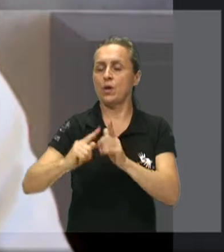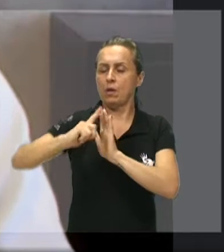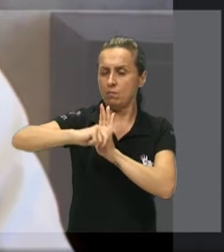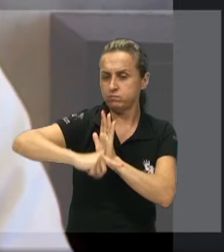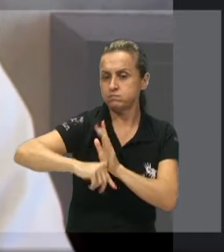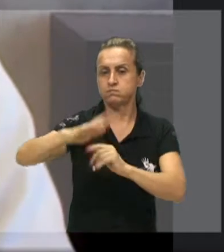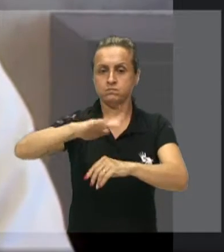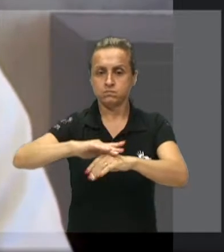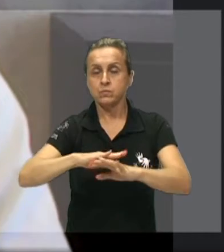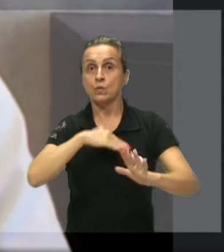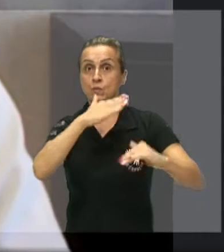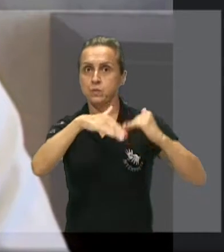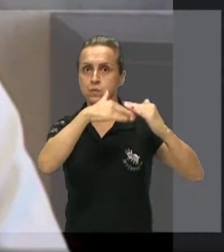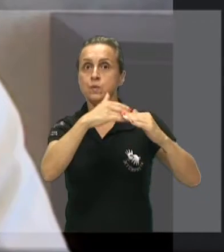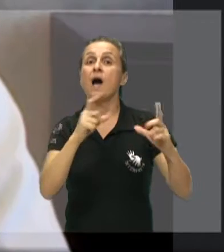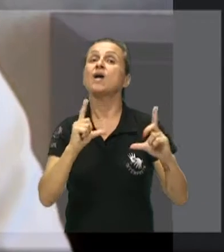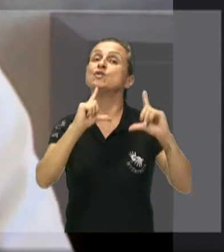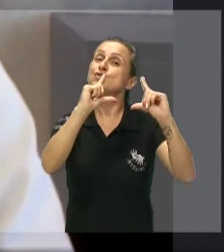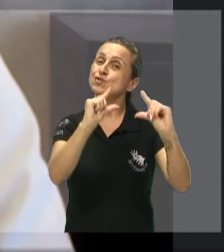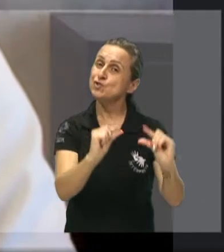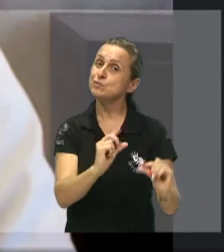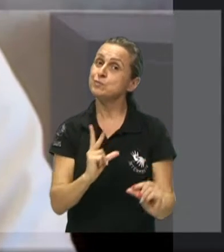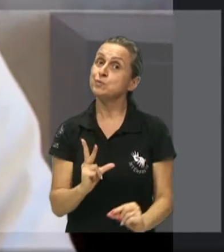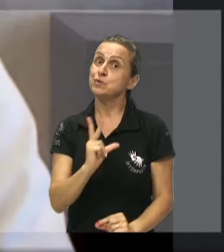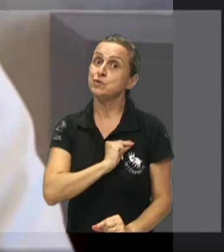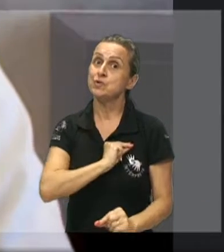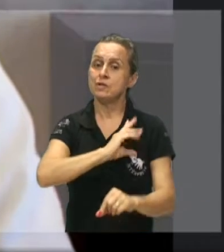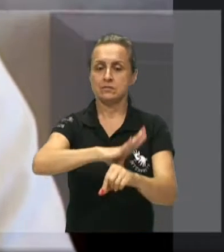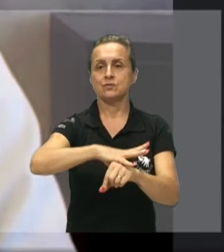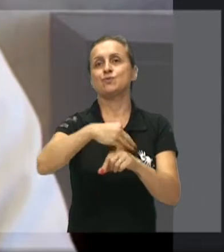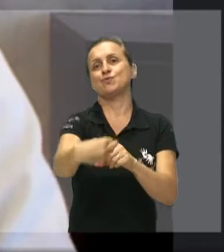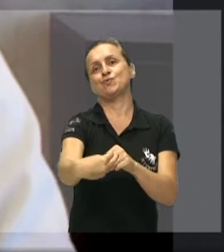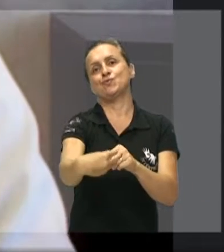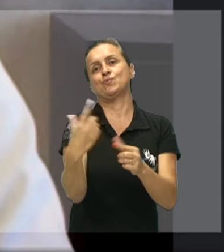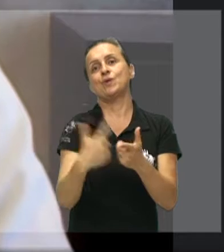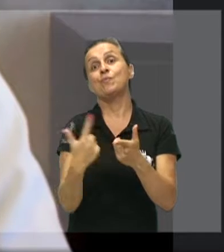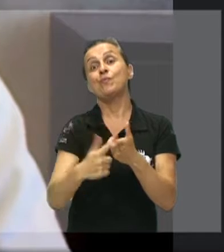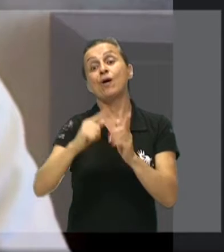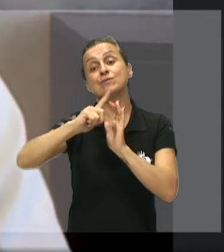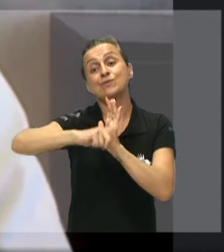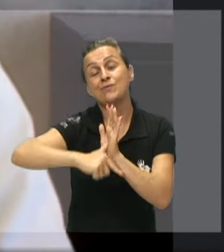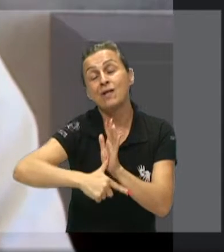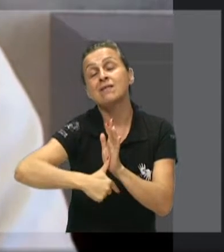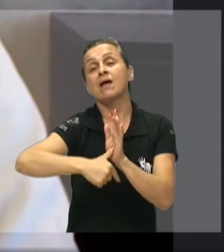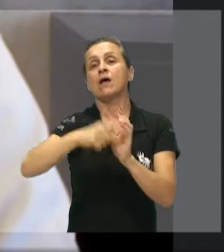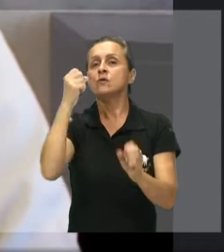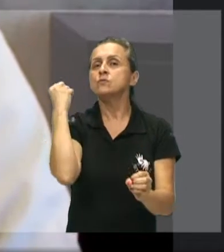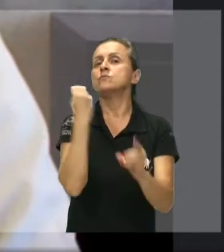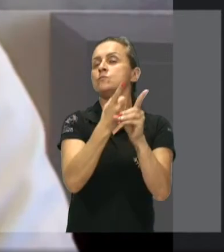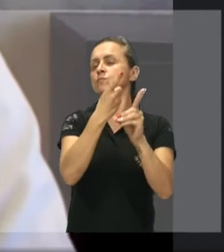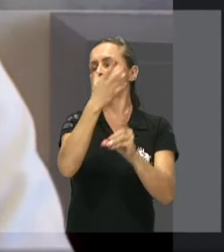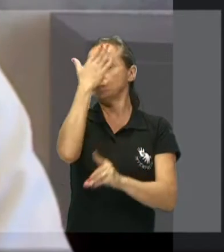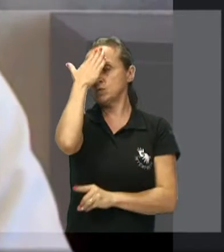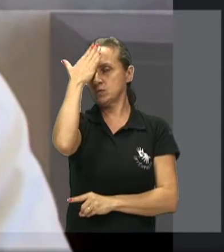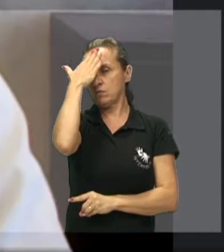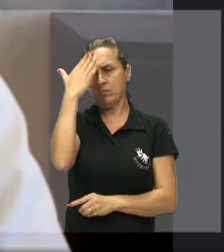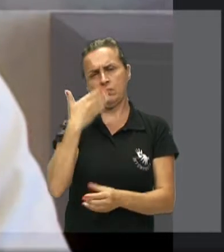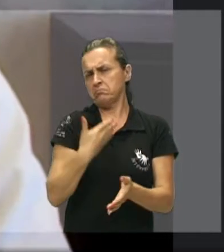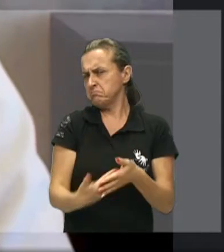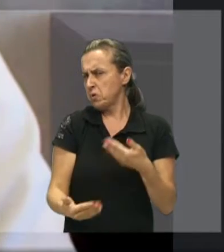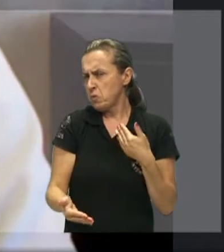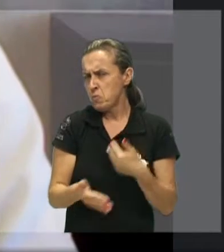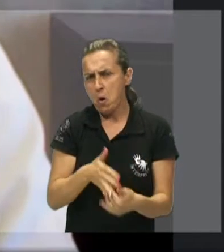avançada, diminuindo, então, a chance de cura efetiva das afecções, seja qualquer ela, seja de próstata,